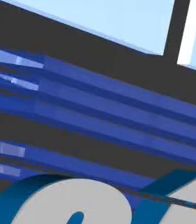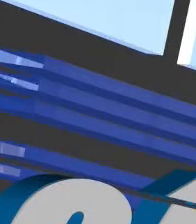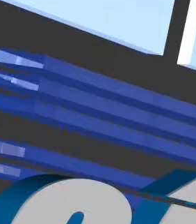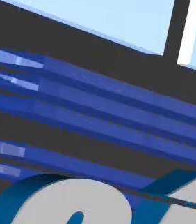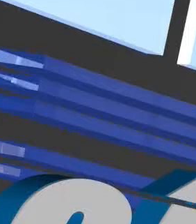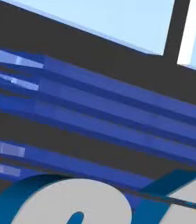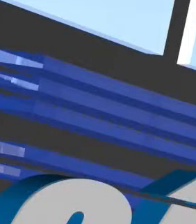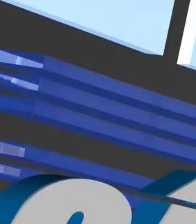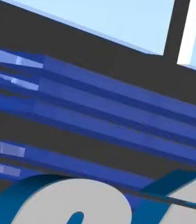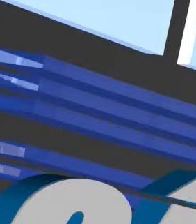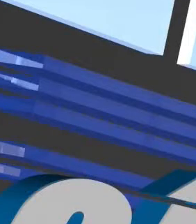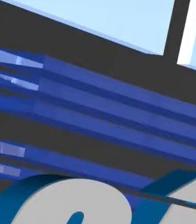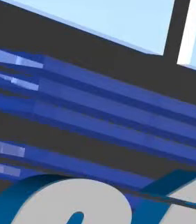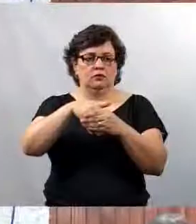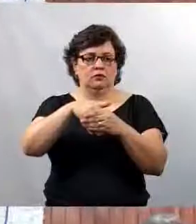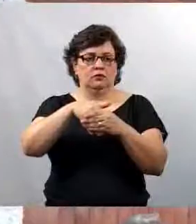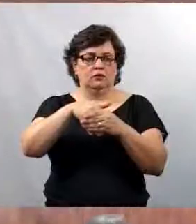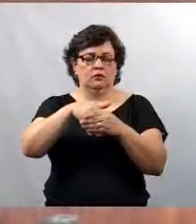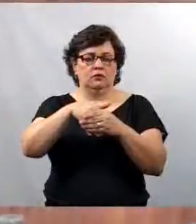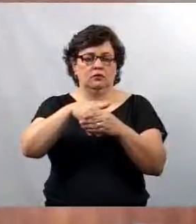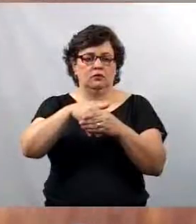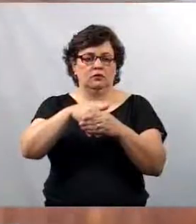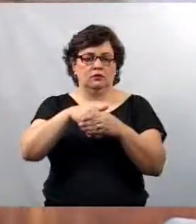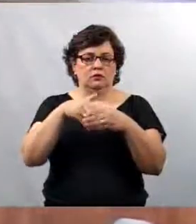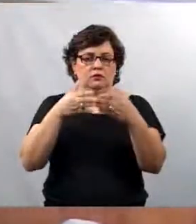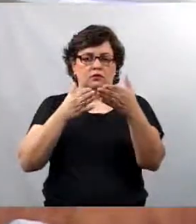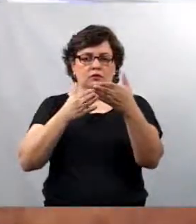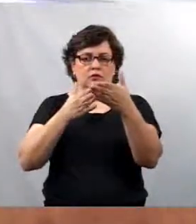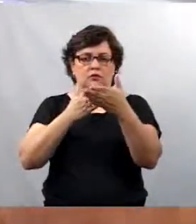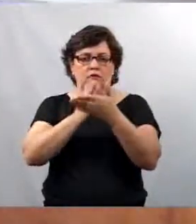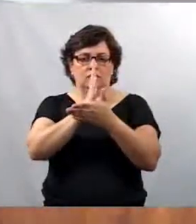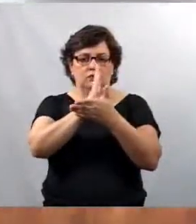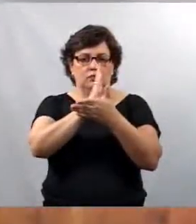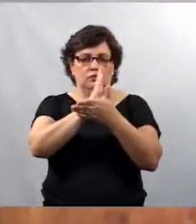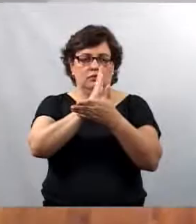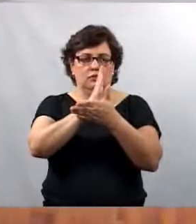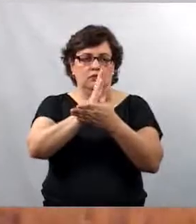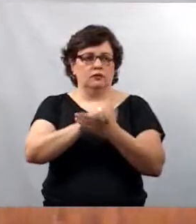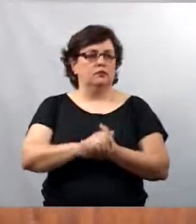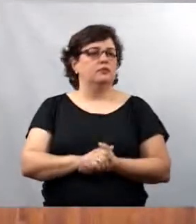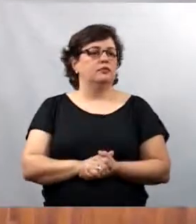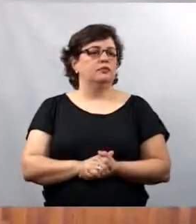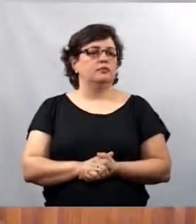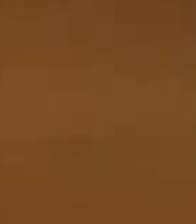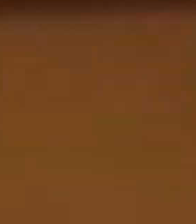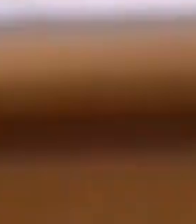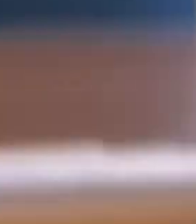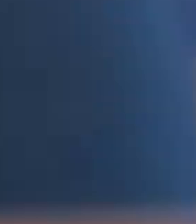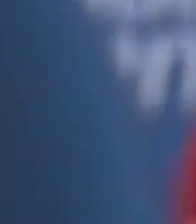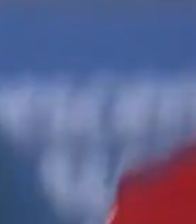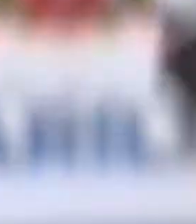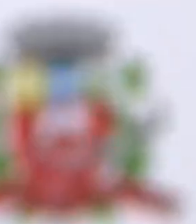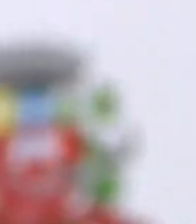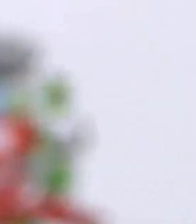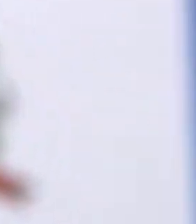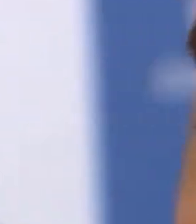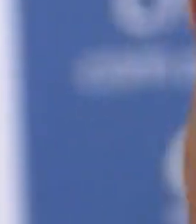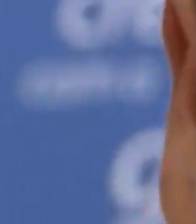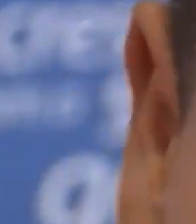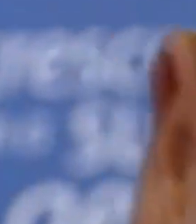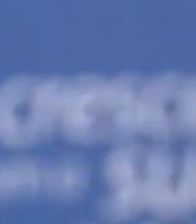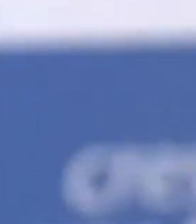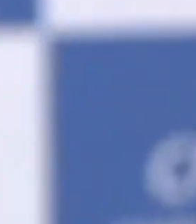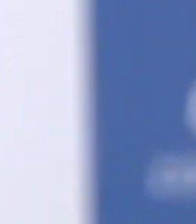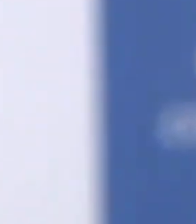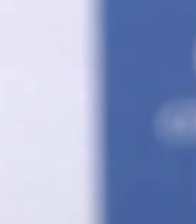e você vai ver no jornal da câmara vereadores aprovam 12 projetos em sessão ordinária alunos da Emef